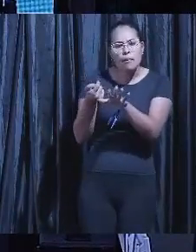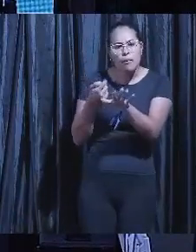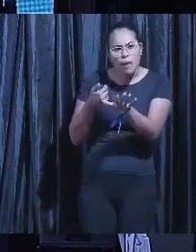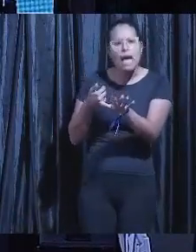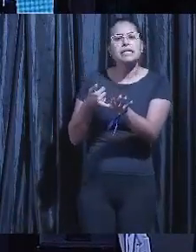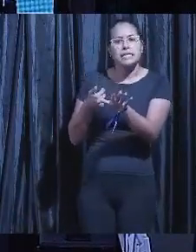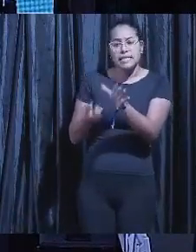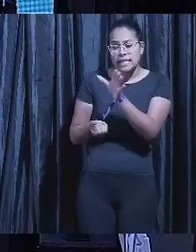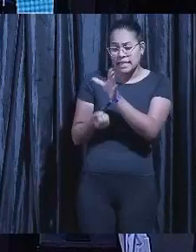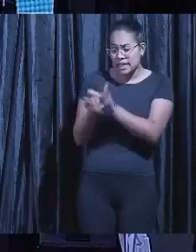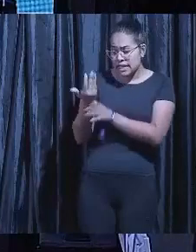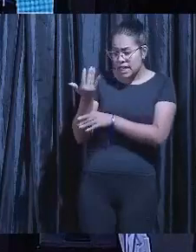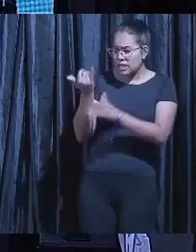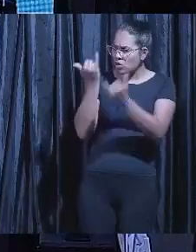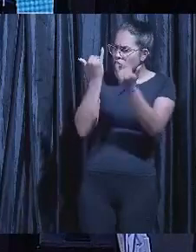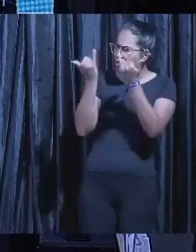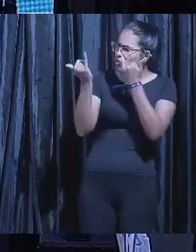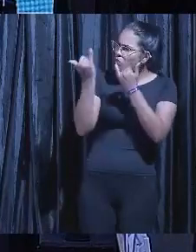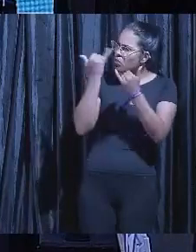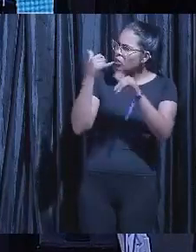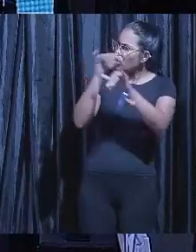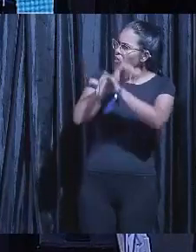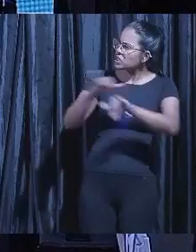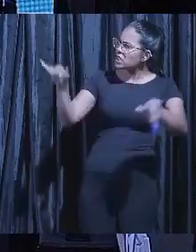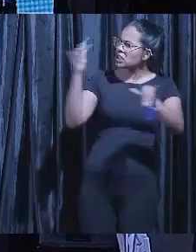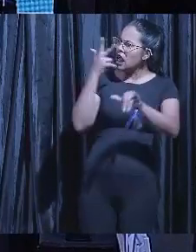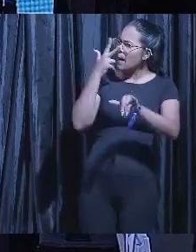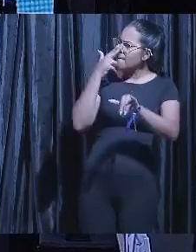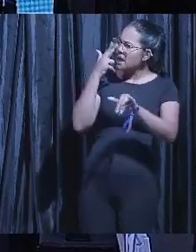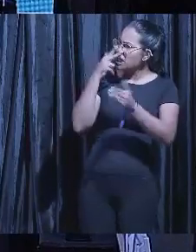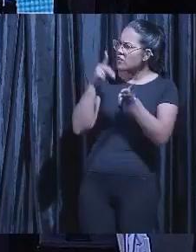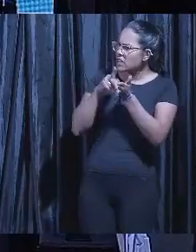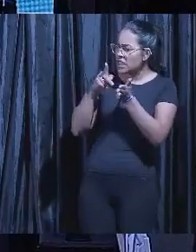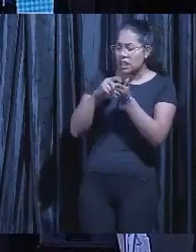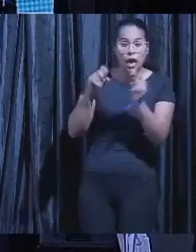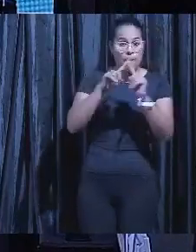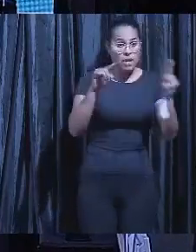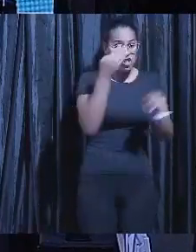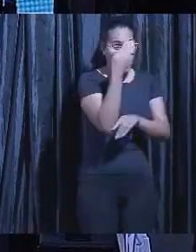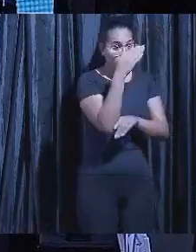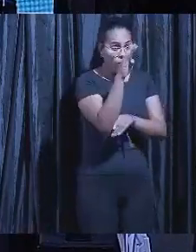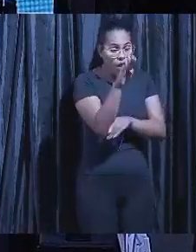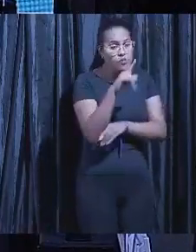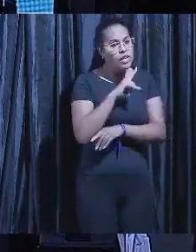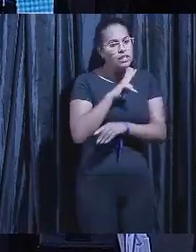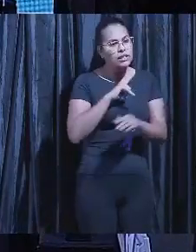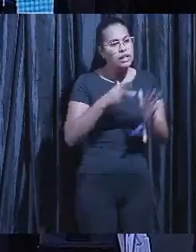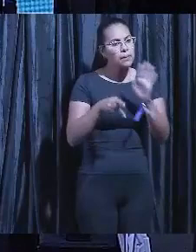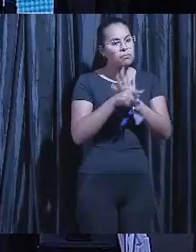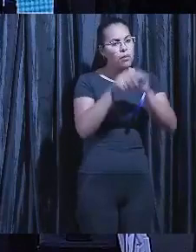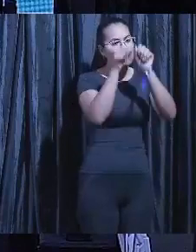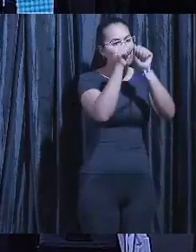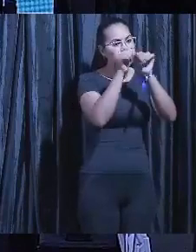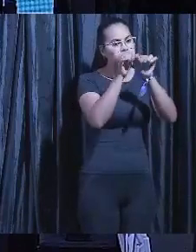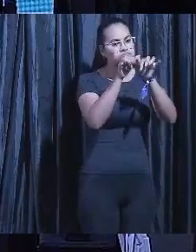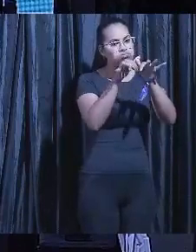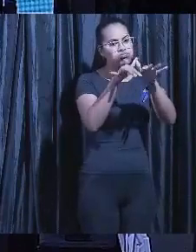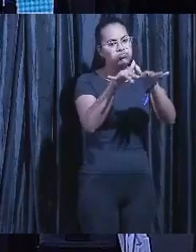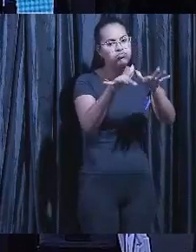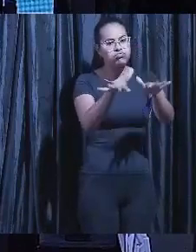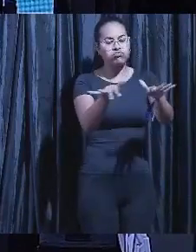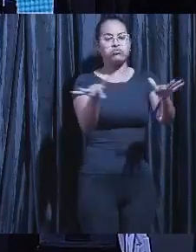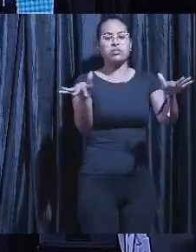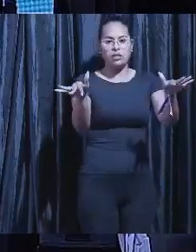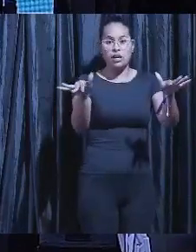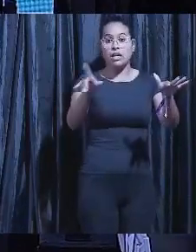uma notícia que parece que é verdadeira, mas é falsa, ela tem um aumento exponencial a partir